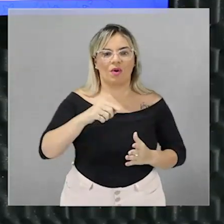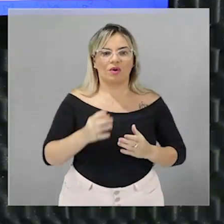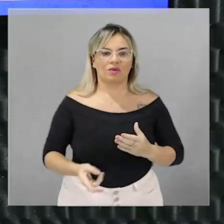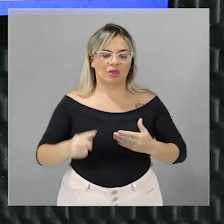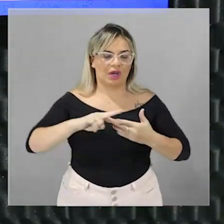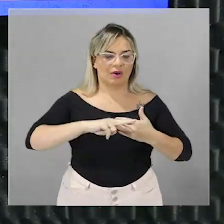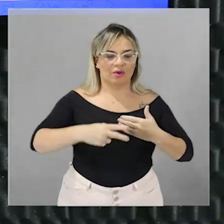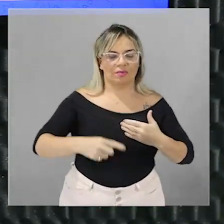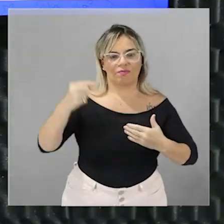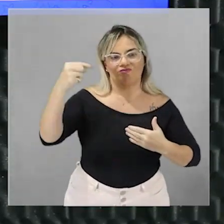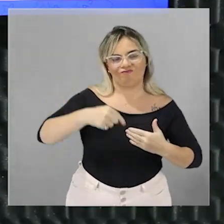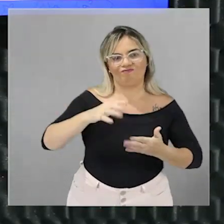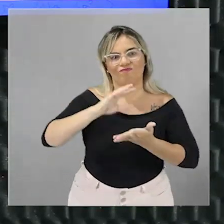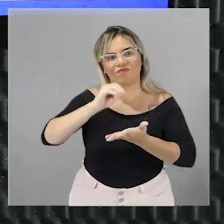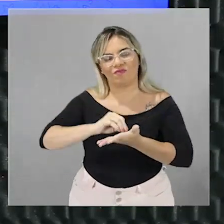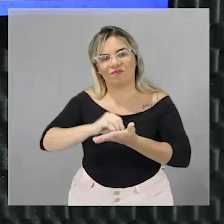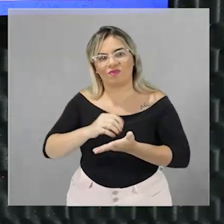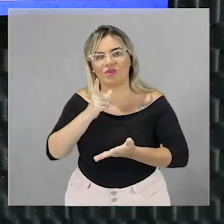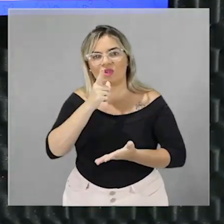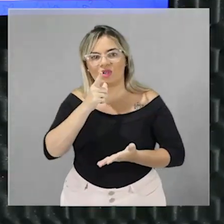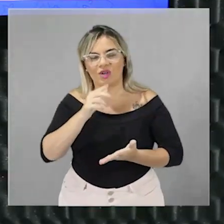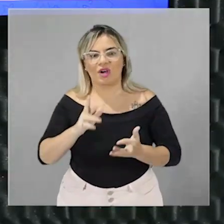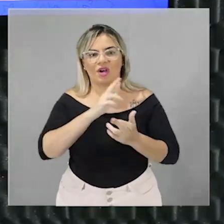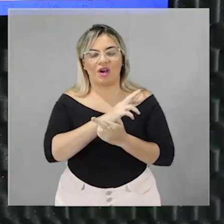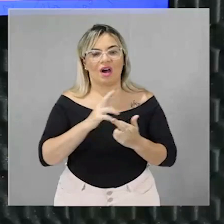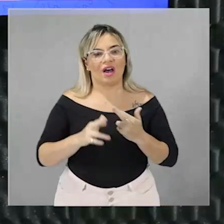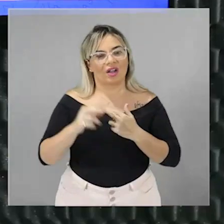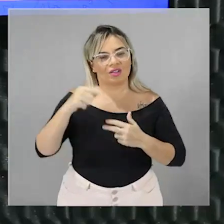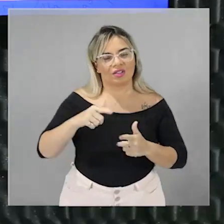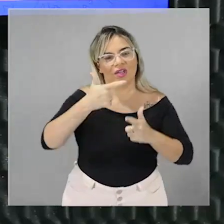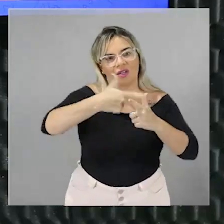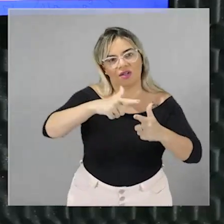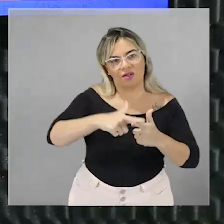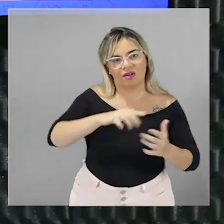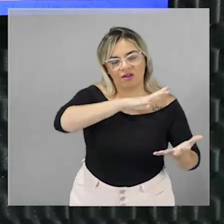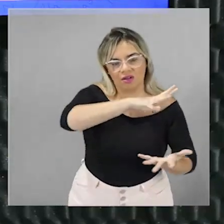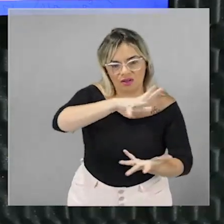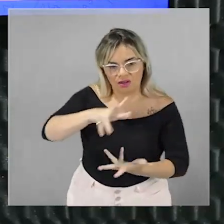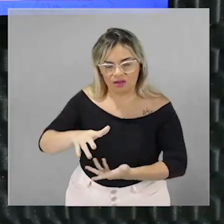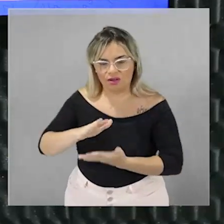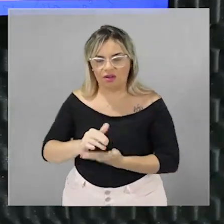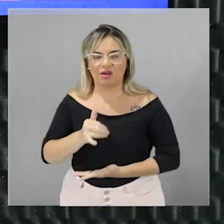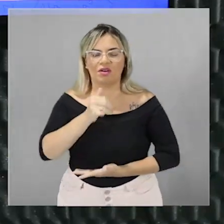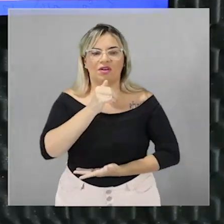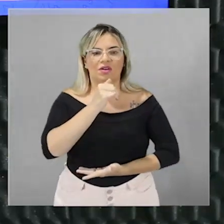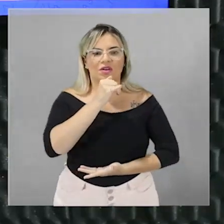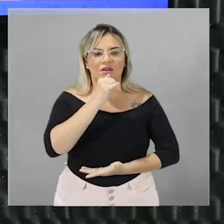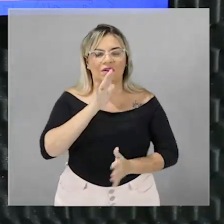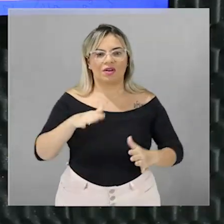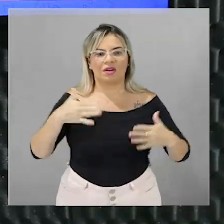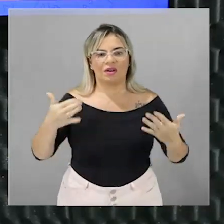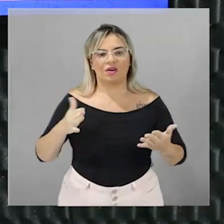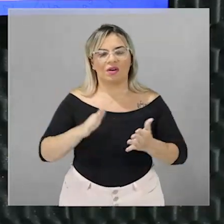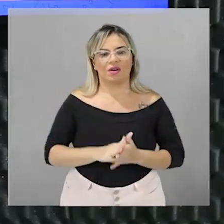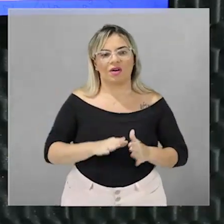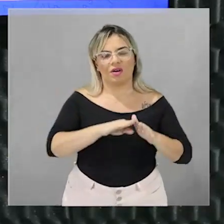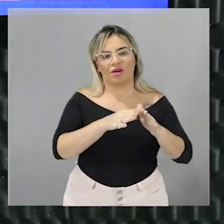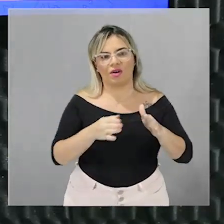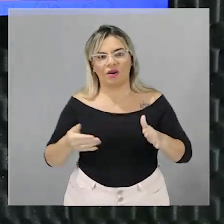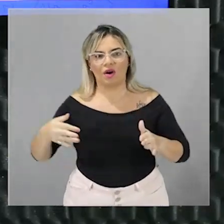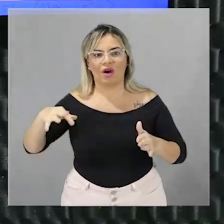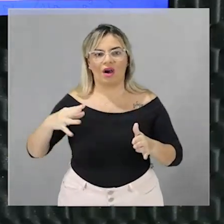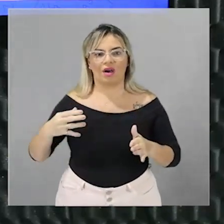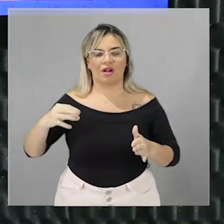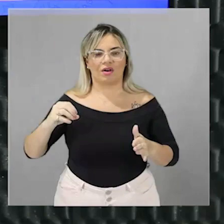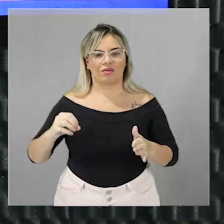o grande responsável por algumas problemáticas no mundo, como, por exemplo, aí, para não fugir muito da temática, o Mar de Aral, né? O Mar de